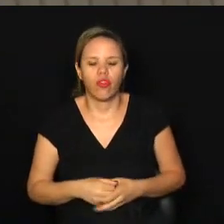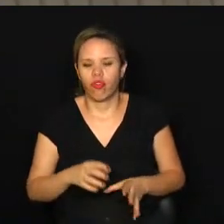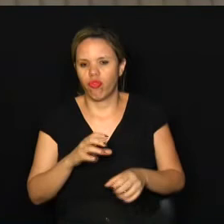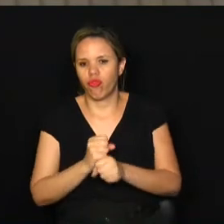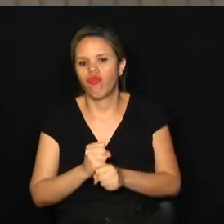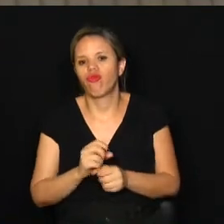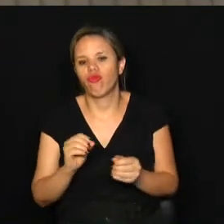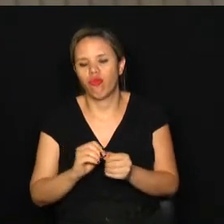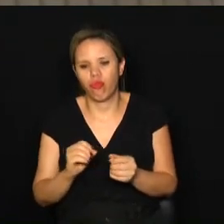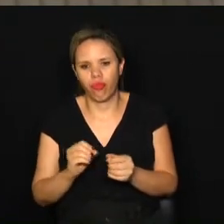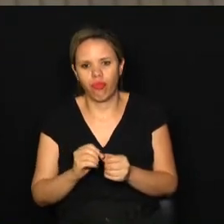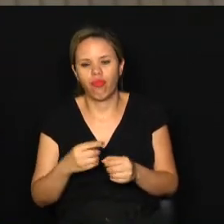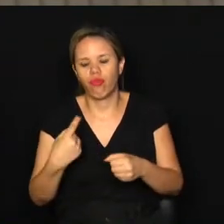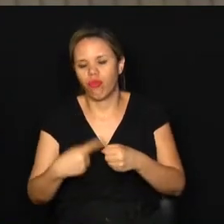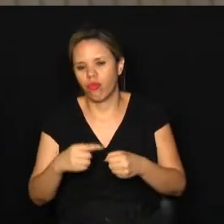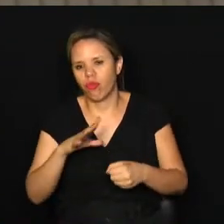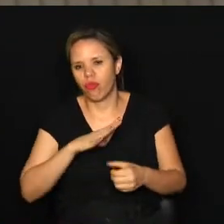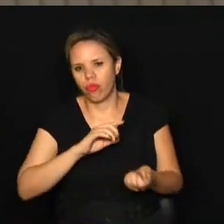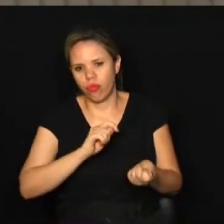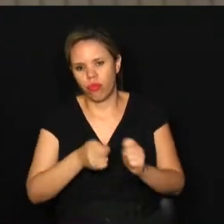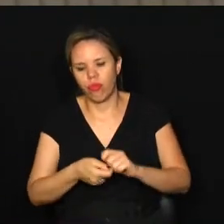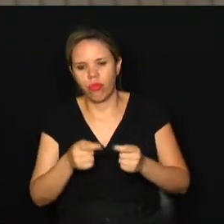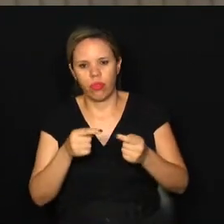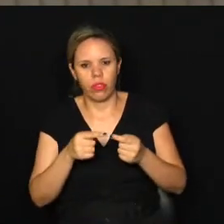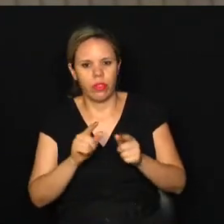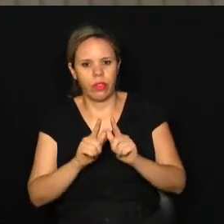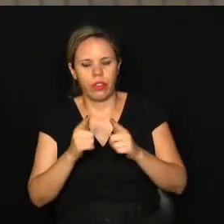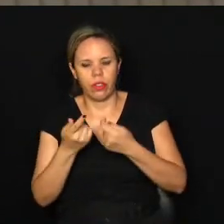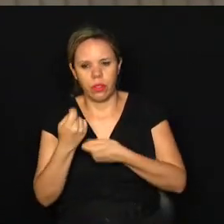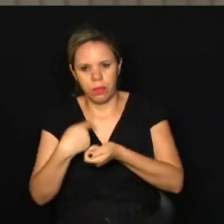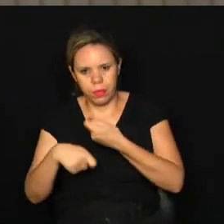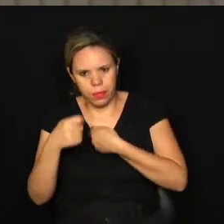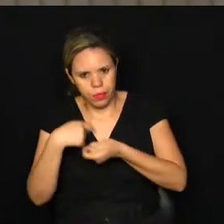que o município possa realmente fazer a gestão,